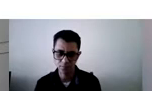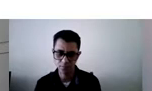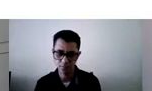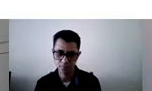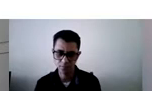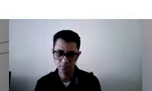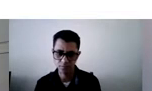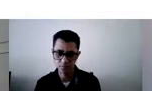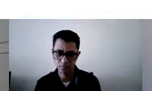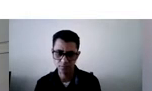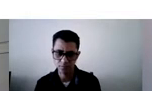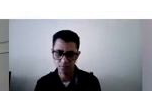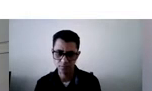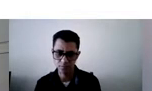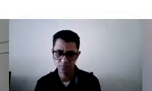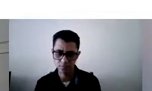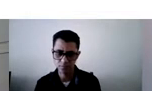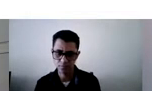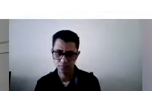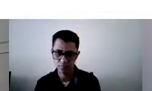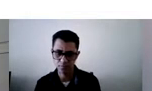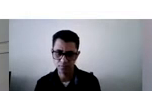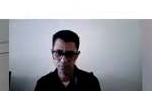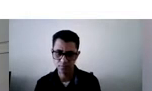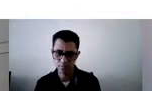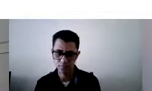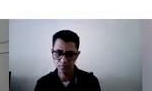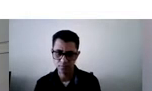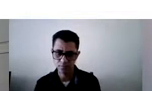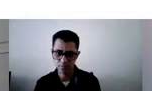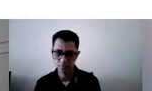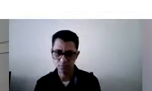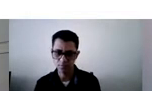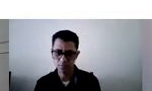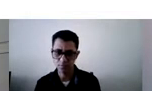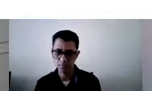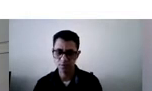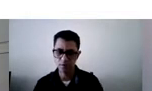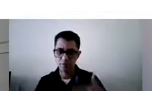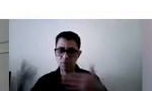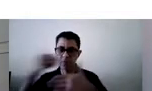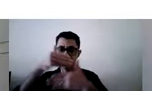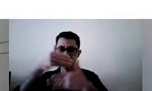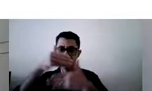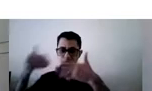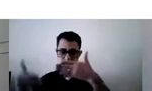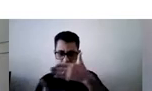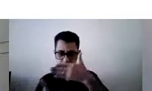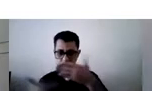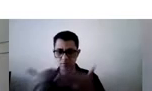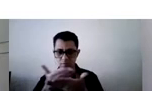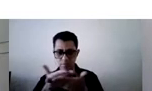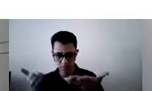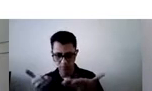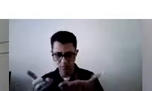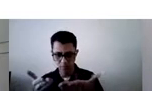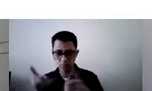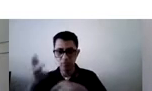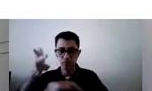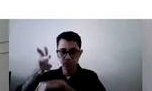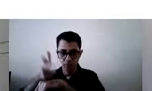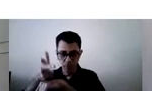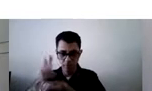eu vou compartilhar aqui da minha tela, então. E aí eu vou abrir o vídeo pela. Deixa eu ver aqui.